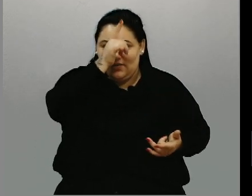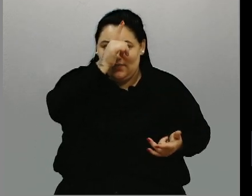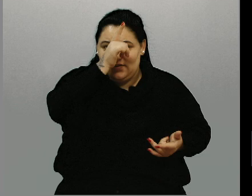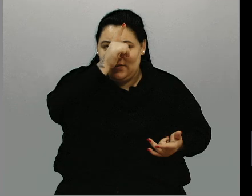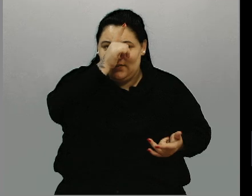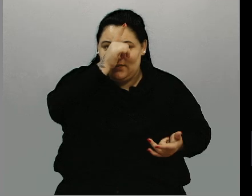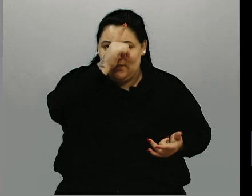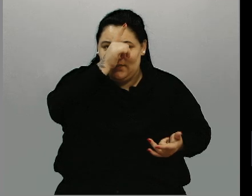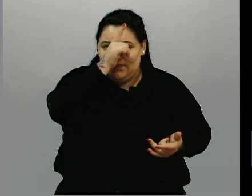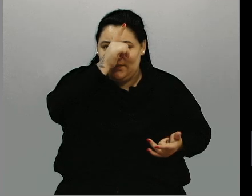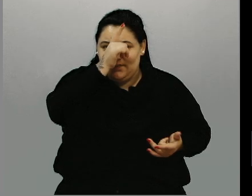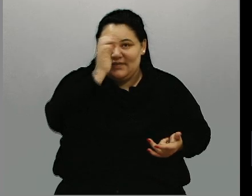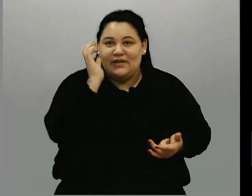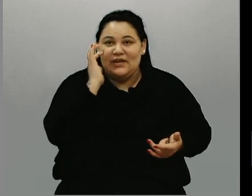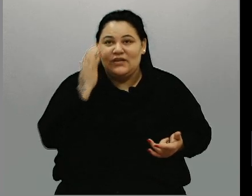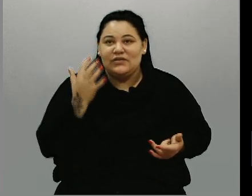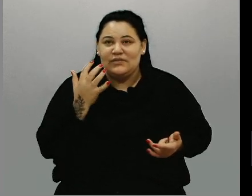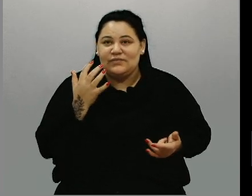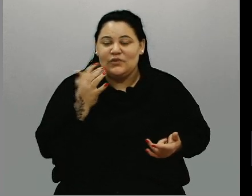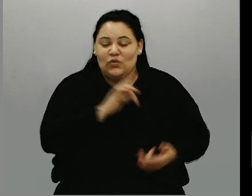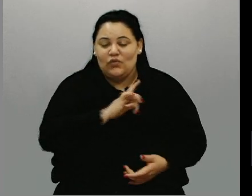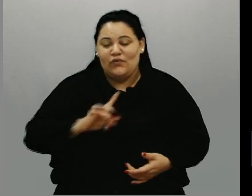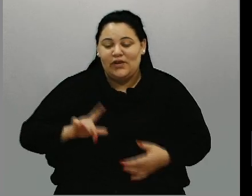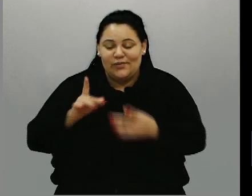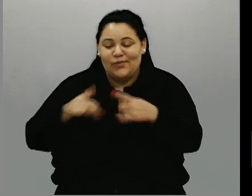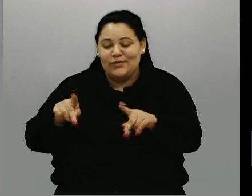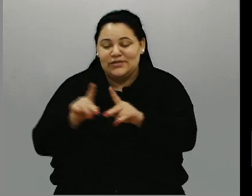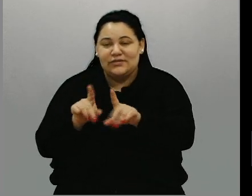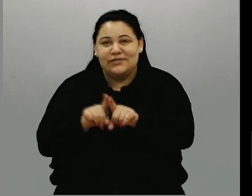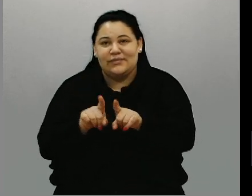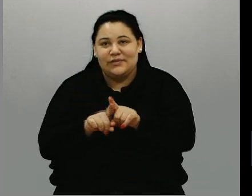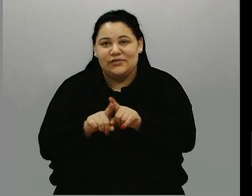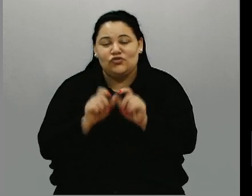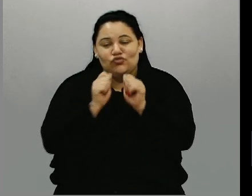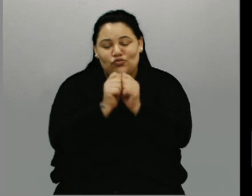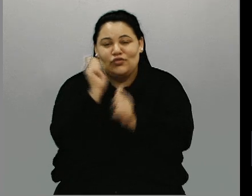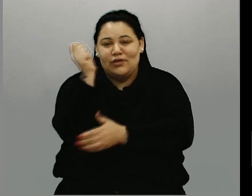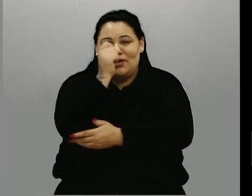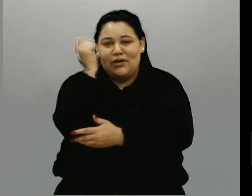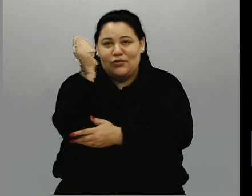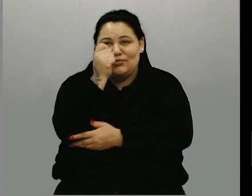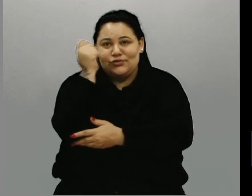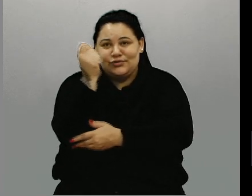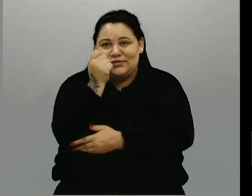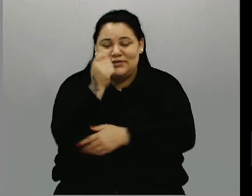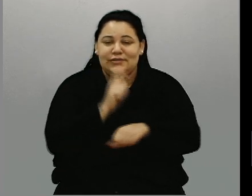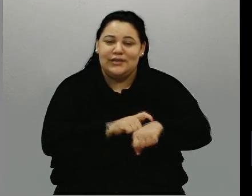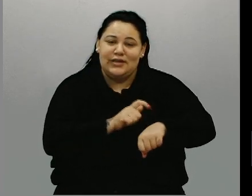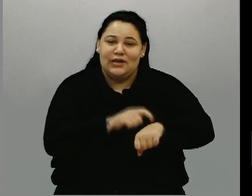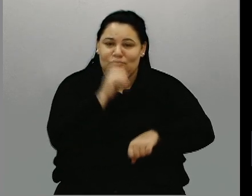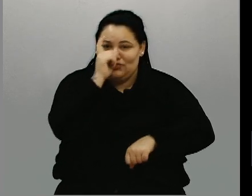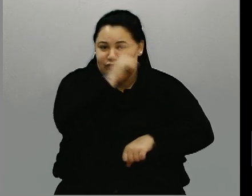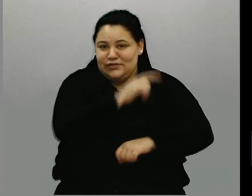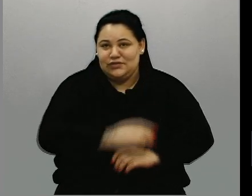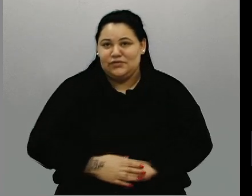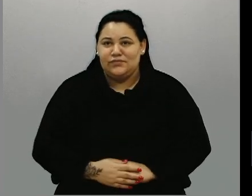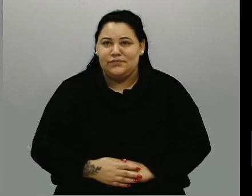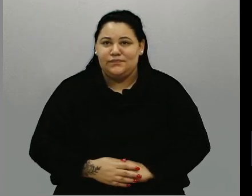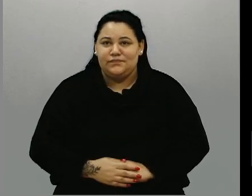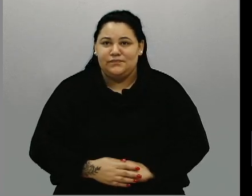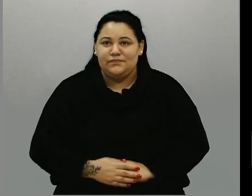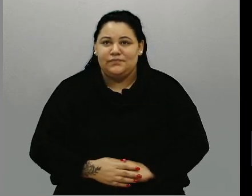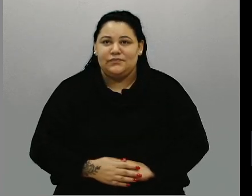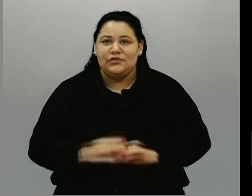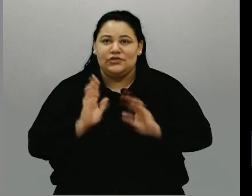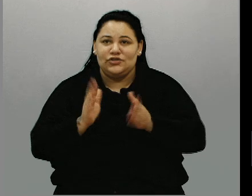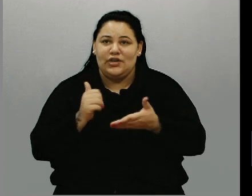seja do seu povo, do seu governo, né? Com os gaúchos naqueles tempos tão difíceis, né? Já contribuímos com a ajuda